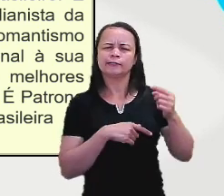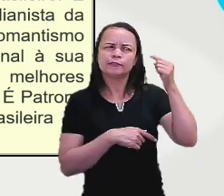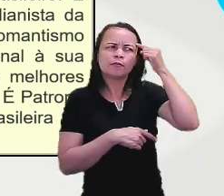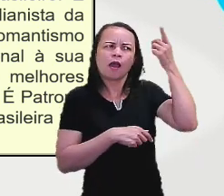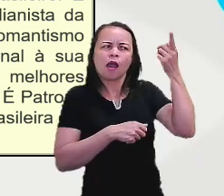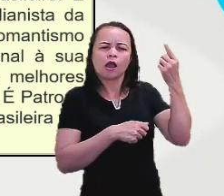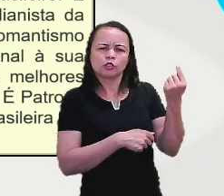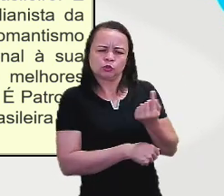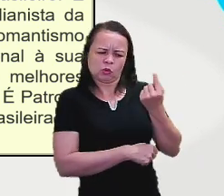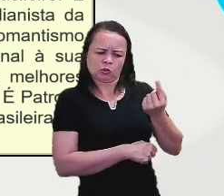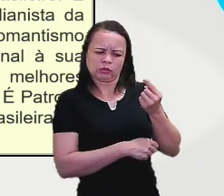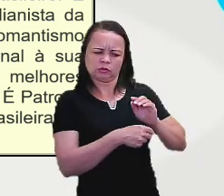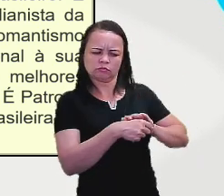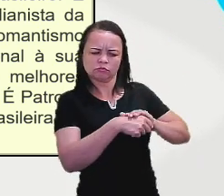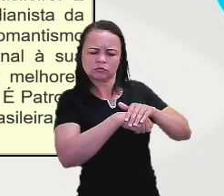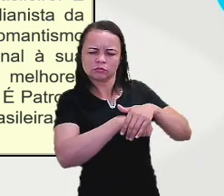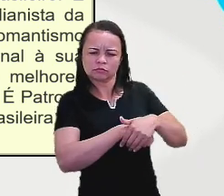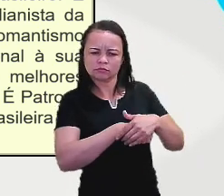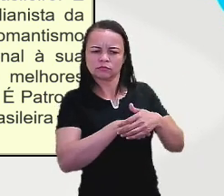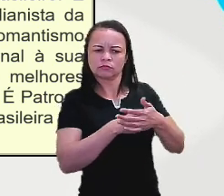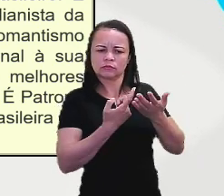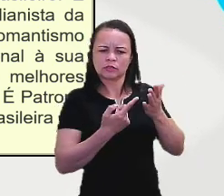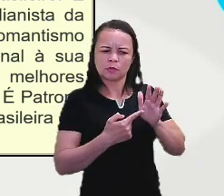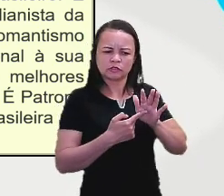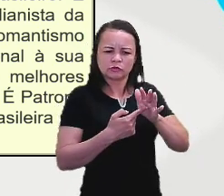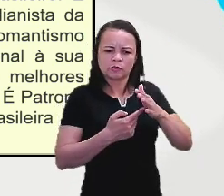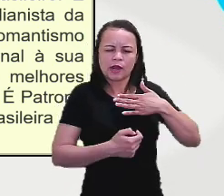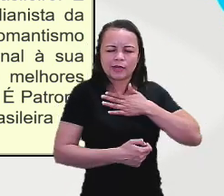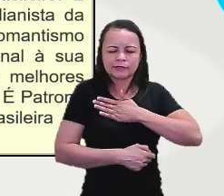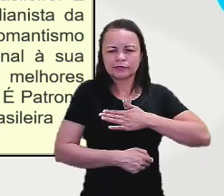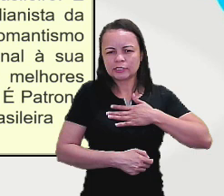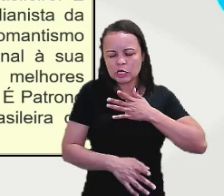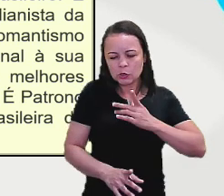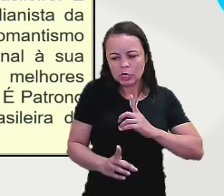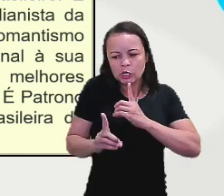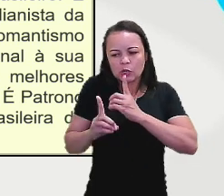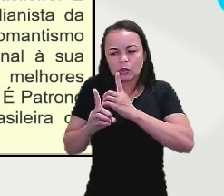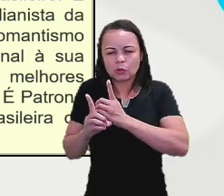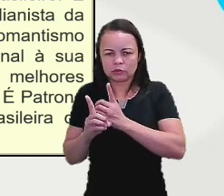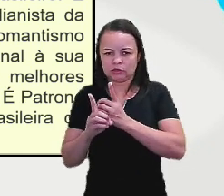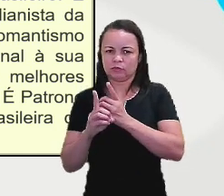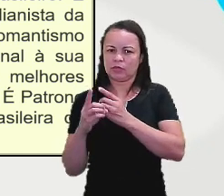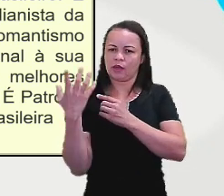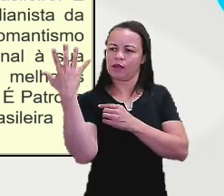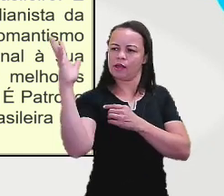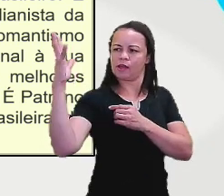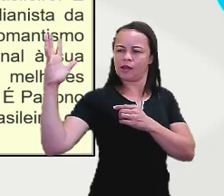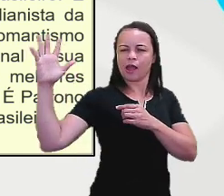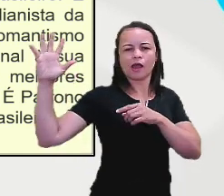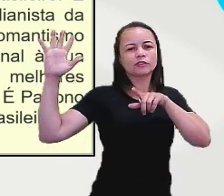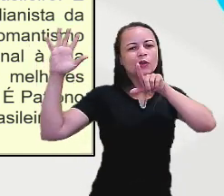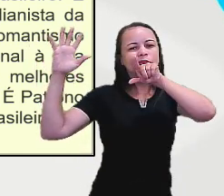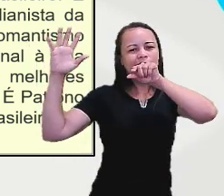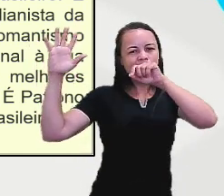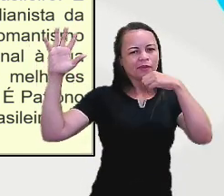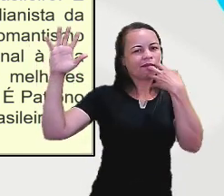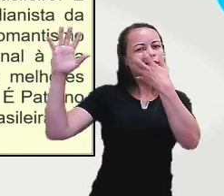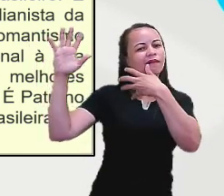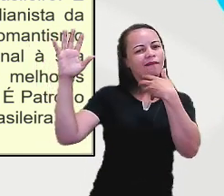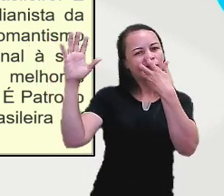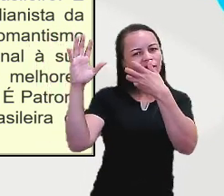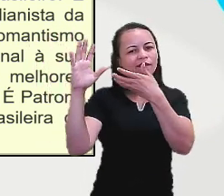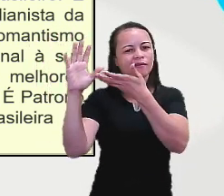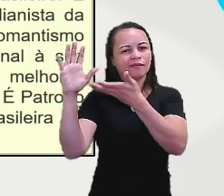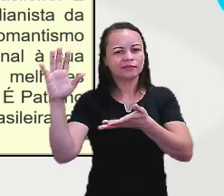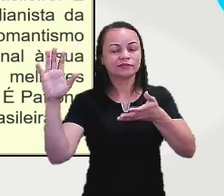à noite, mais prazer encontro eu lá. Minha terra tem palmeiras, onde canta o sabiá.